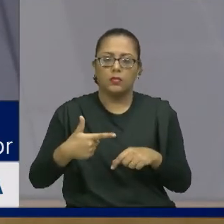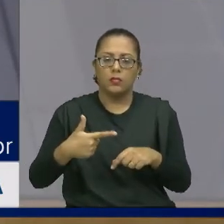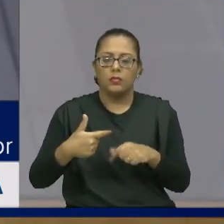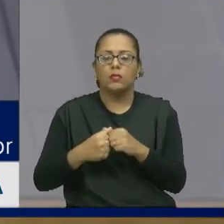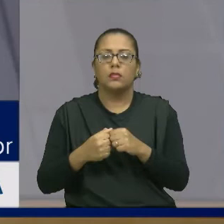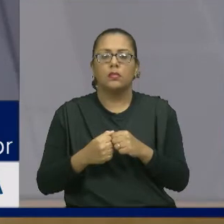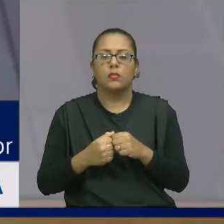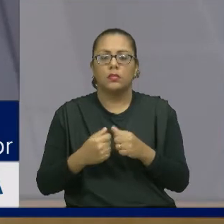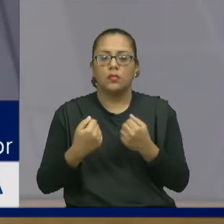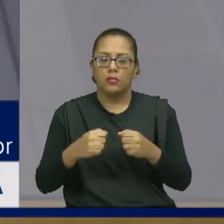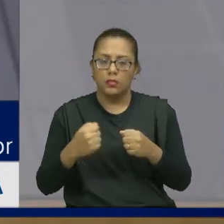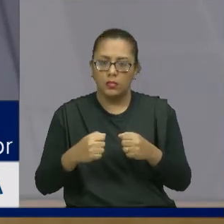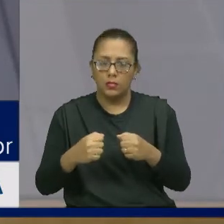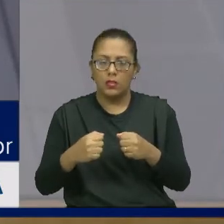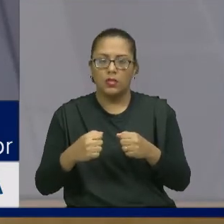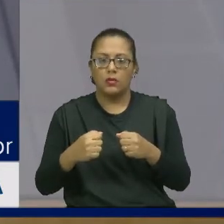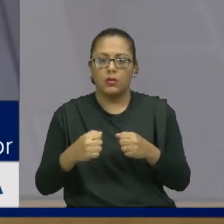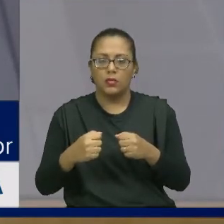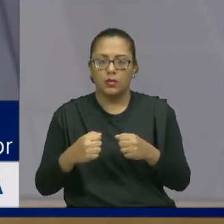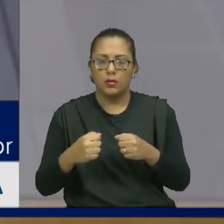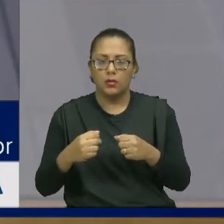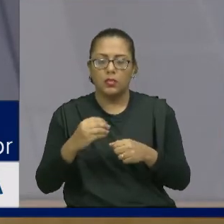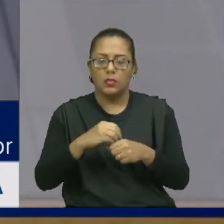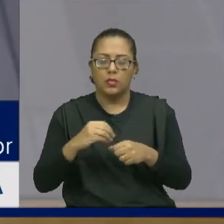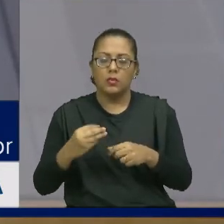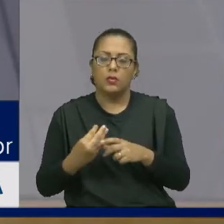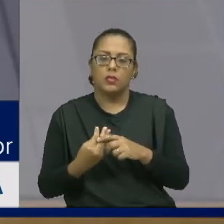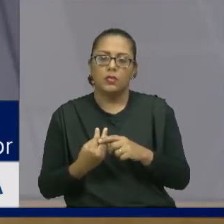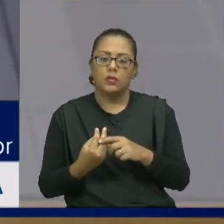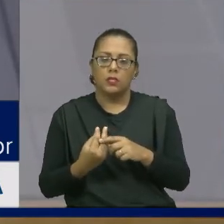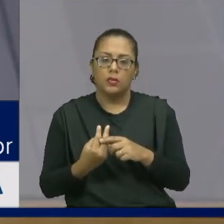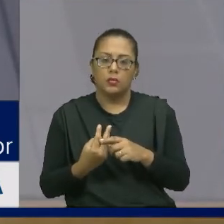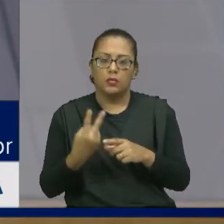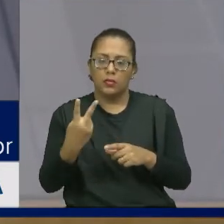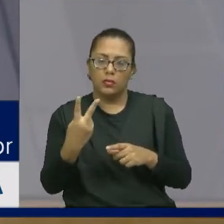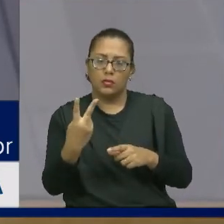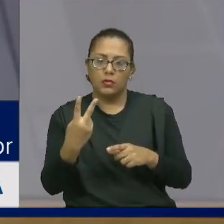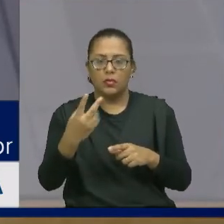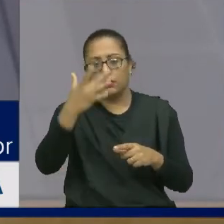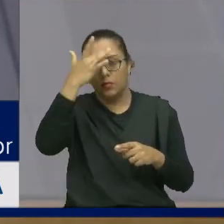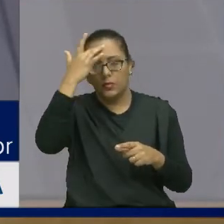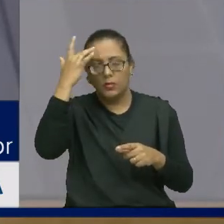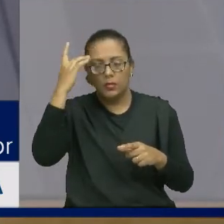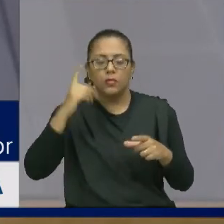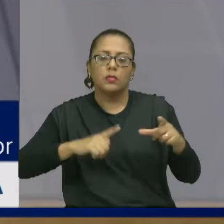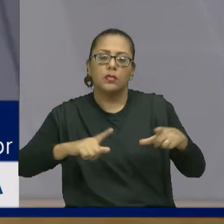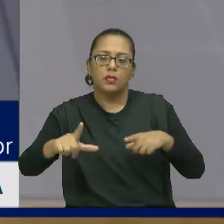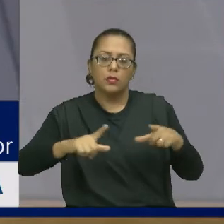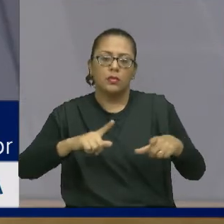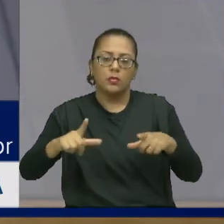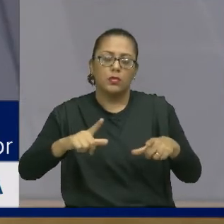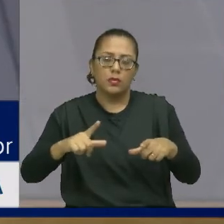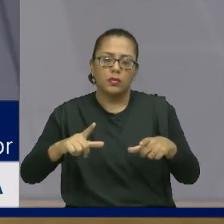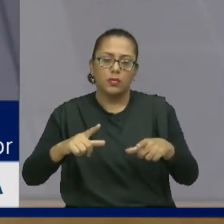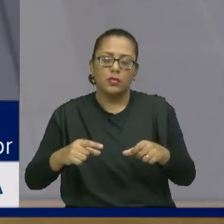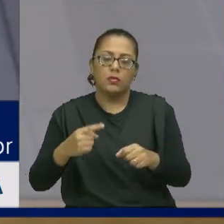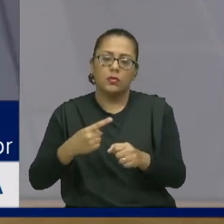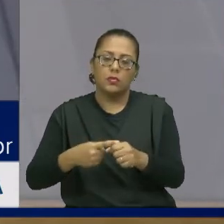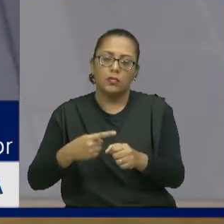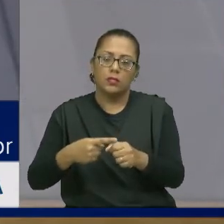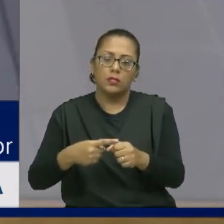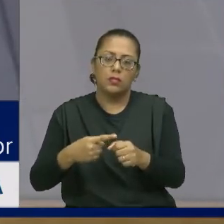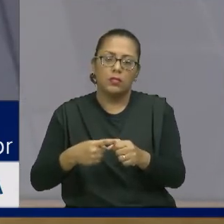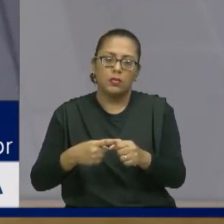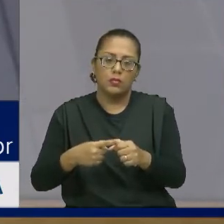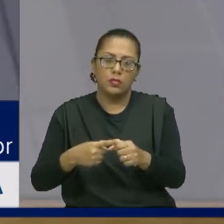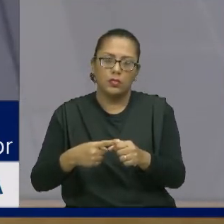ser composto por, pelo menos, dois servidores públicos municipais ocupantes do